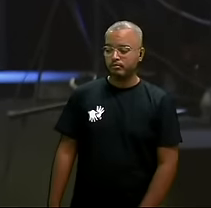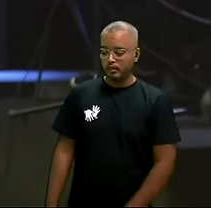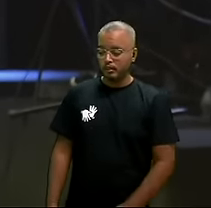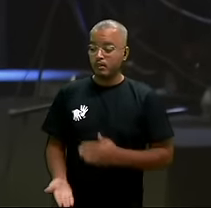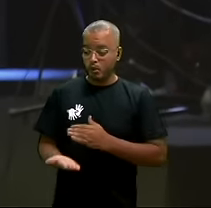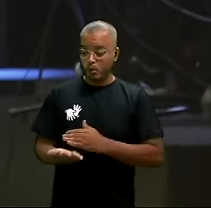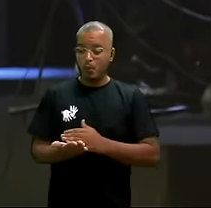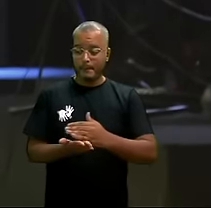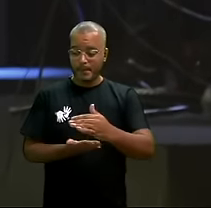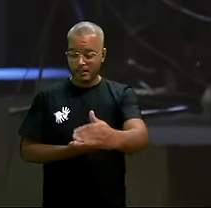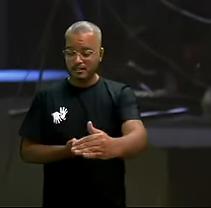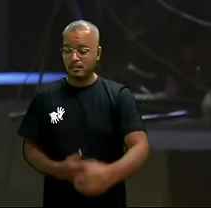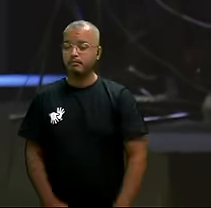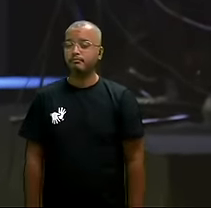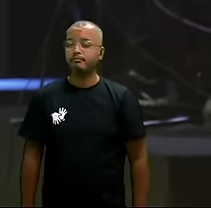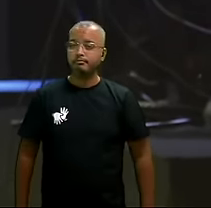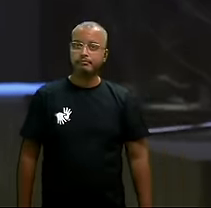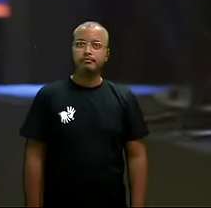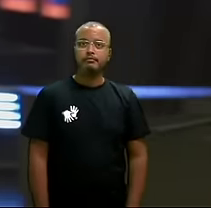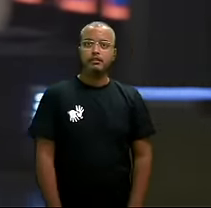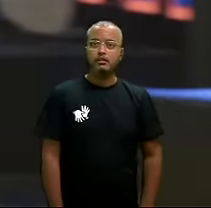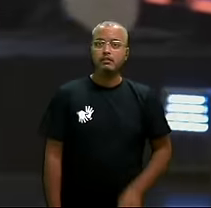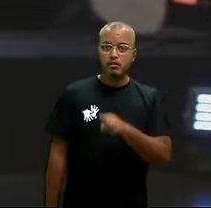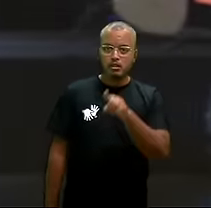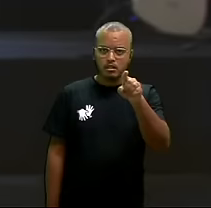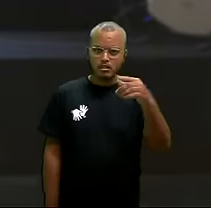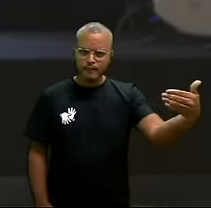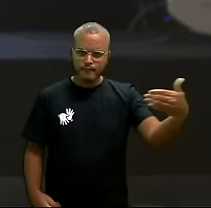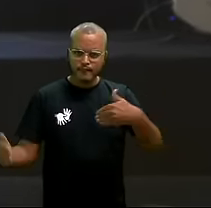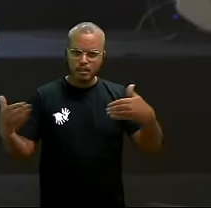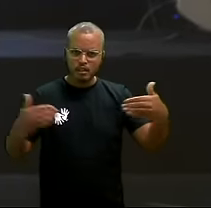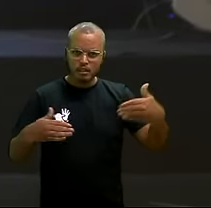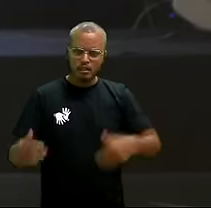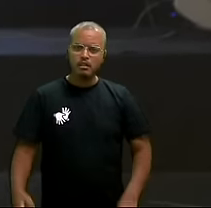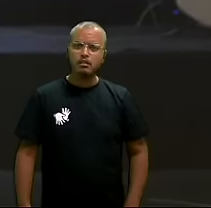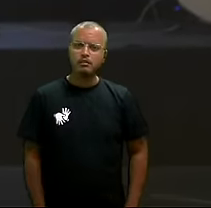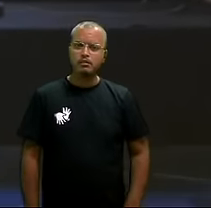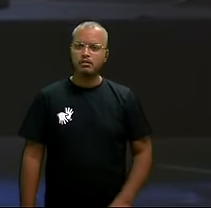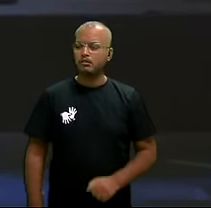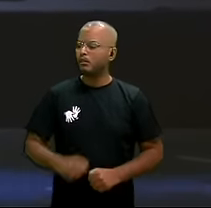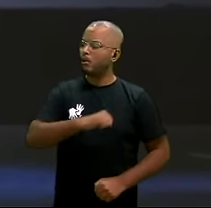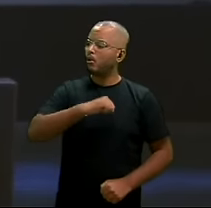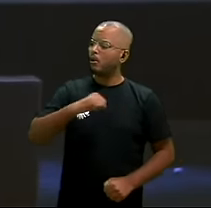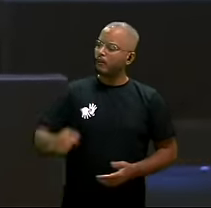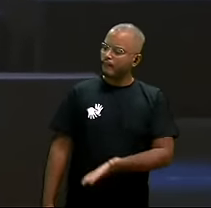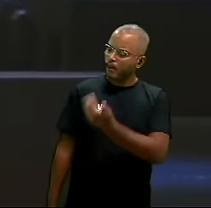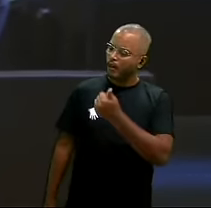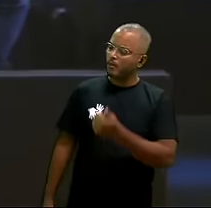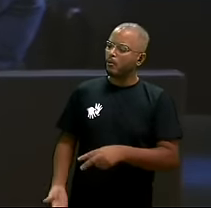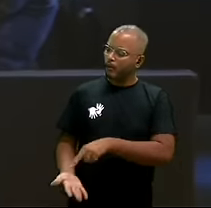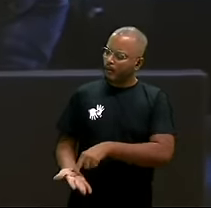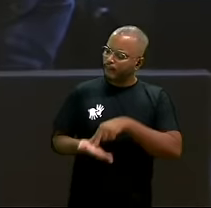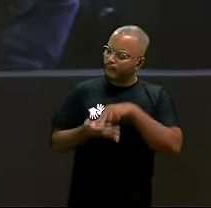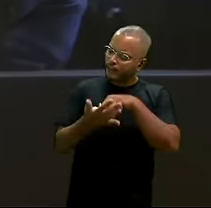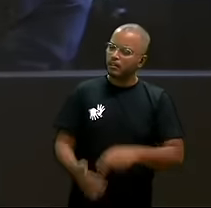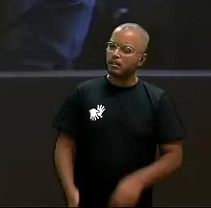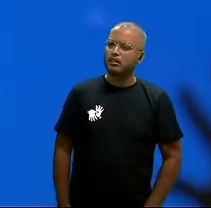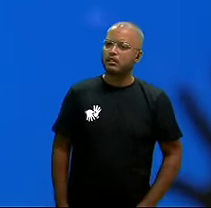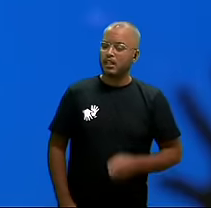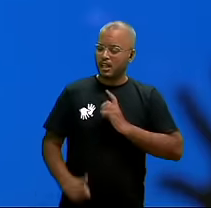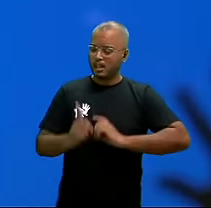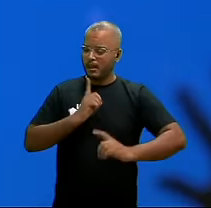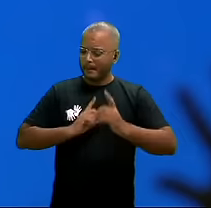alguém que chegou aqui nessa igreja hoje precisando ouvir isso. Pega na mão de alguém, diga para ele: levanta, levanta, levanta dessa